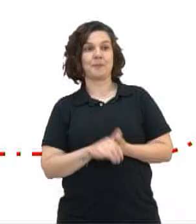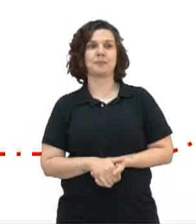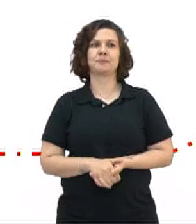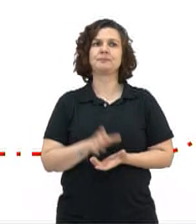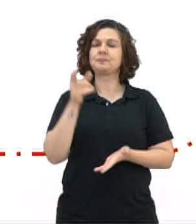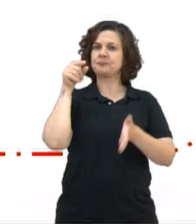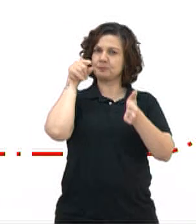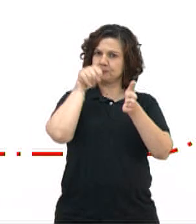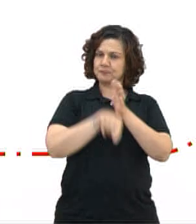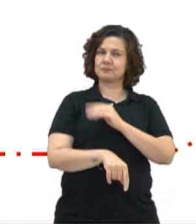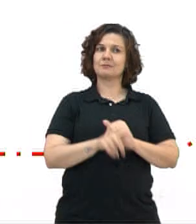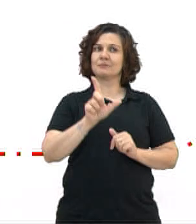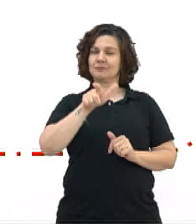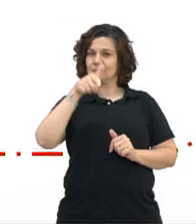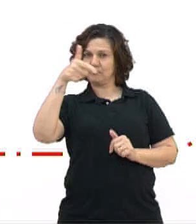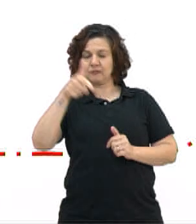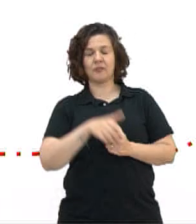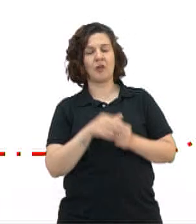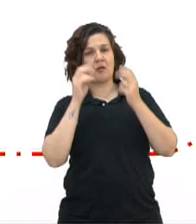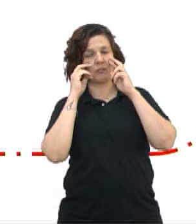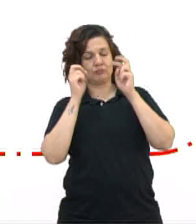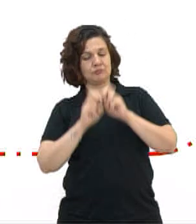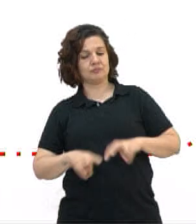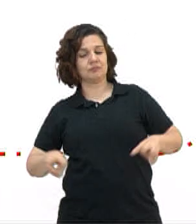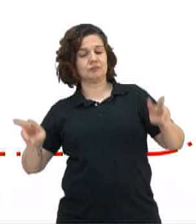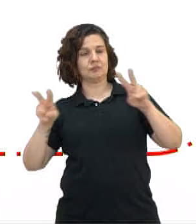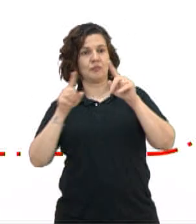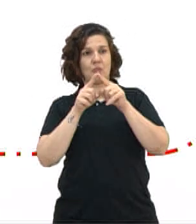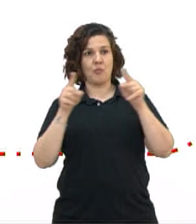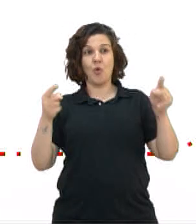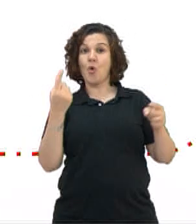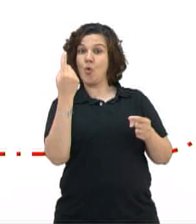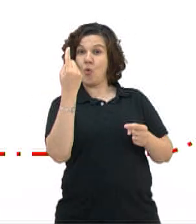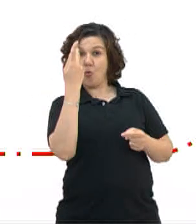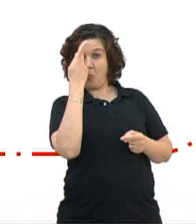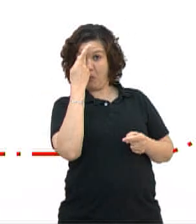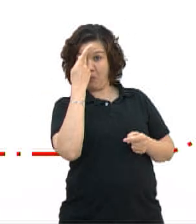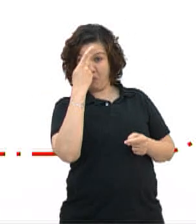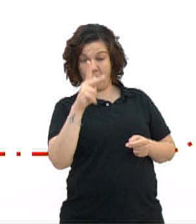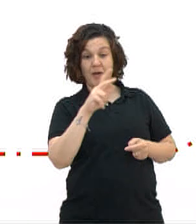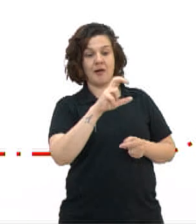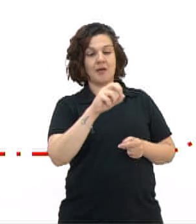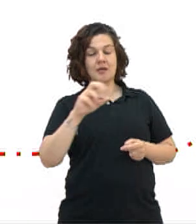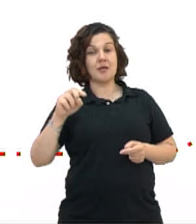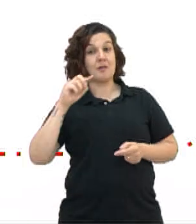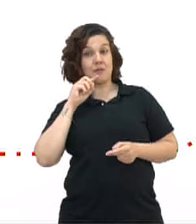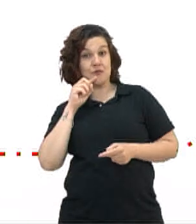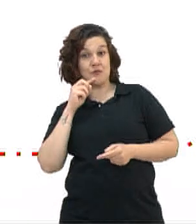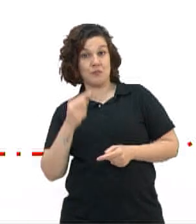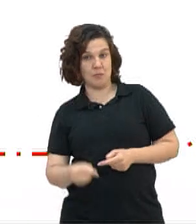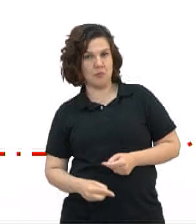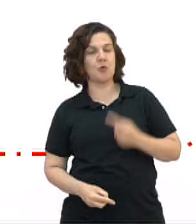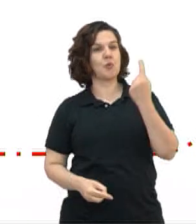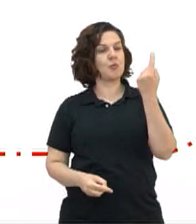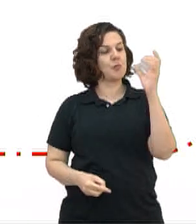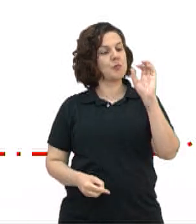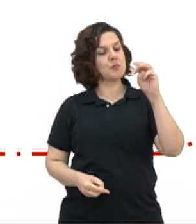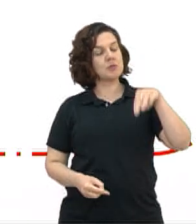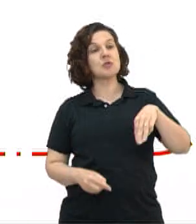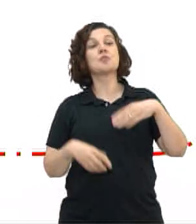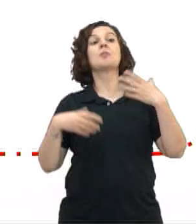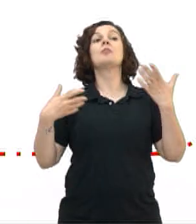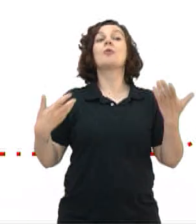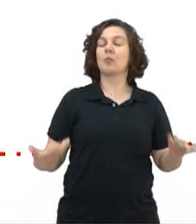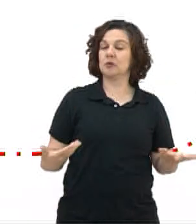outra atividade. Ao ver a escala numérica 1 para 500 mil, sabe-se que 1 centímetro no mapa